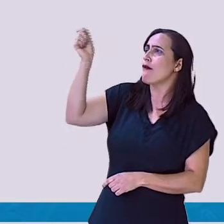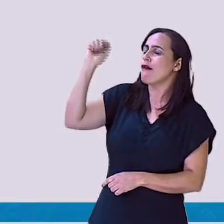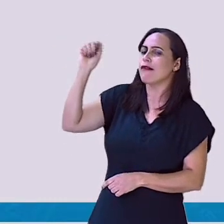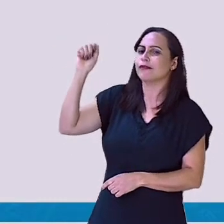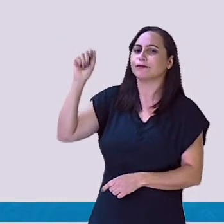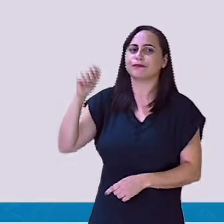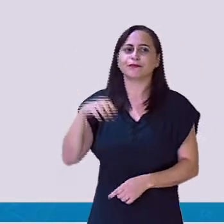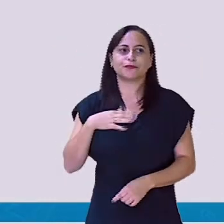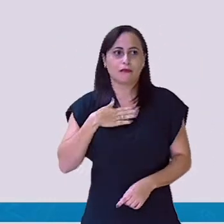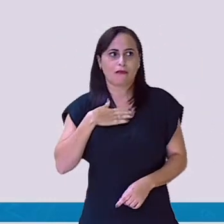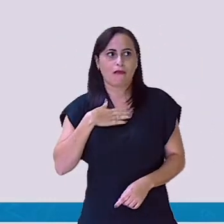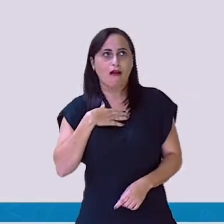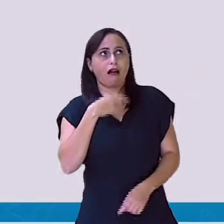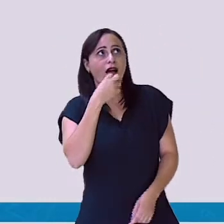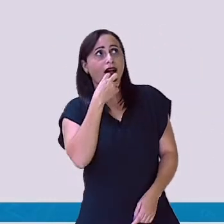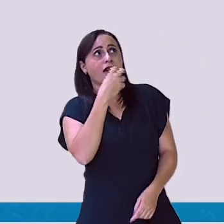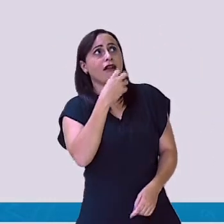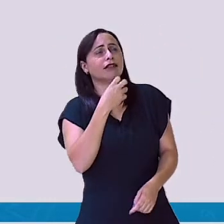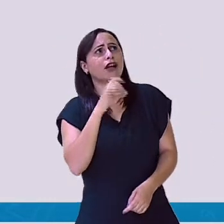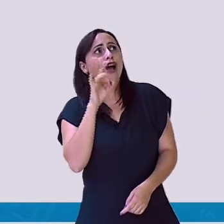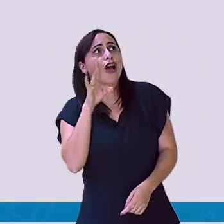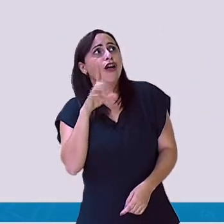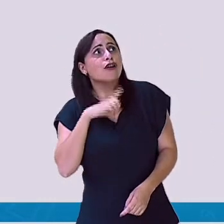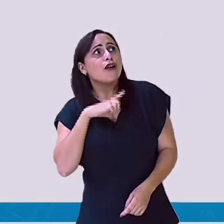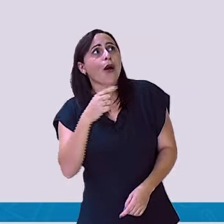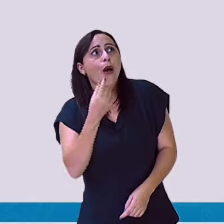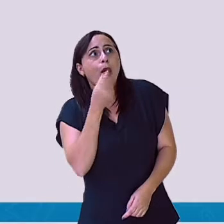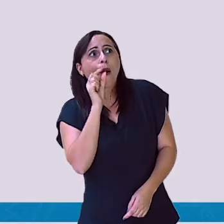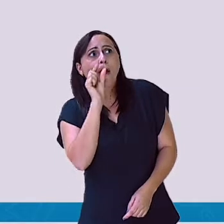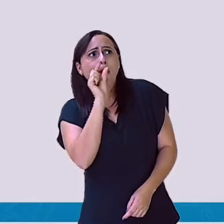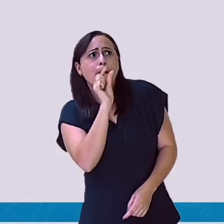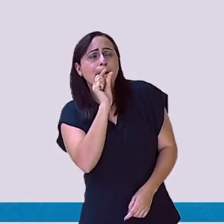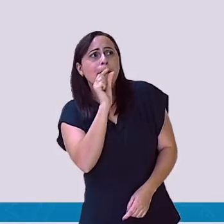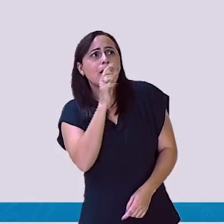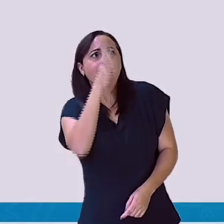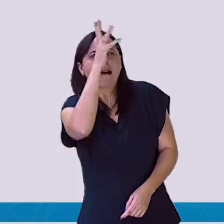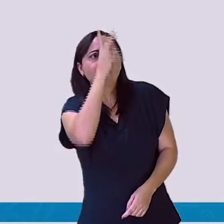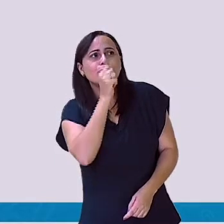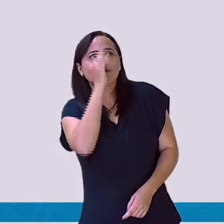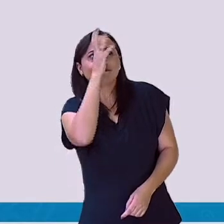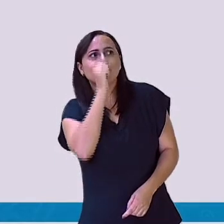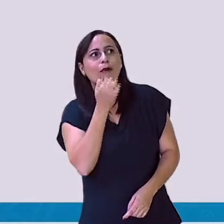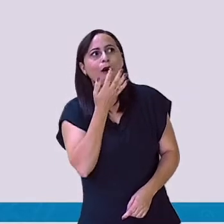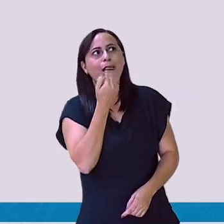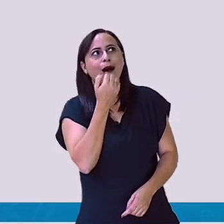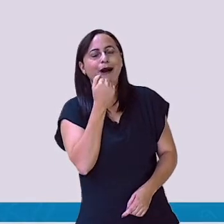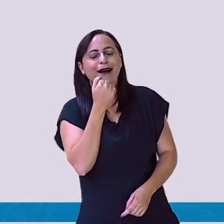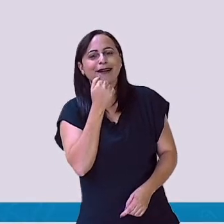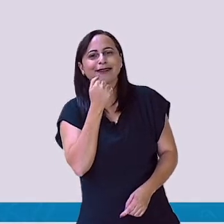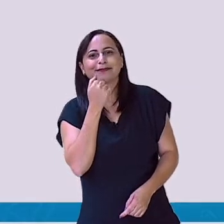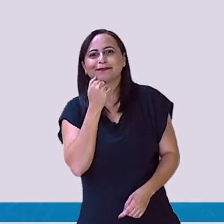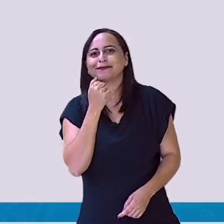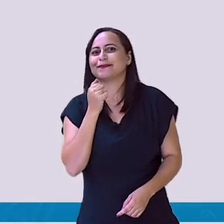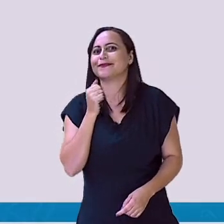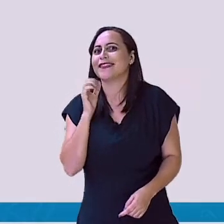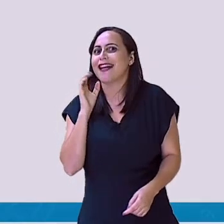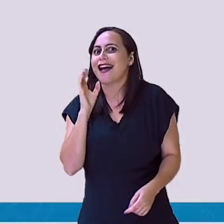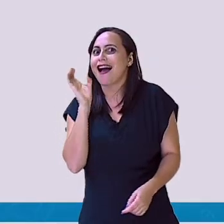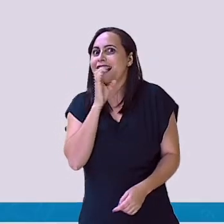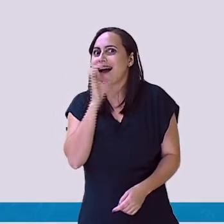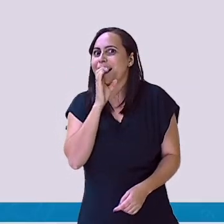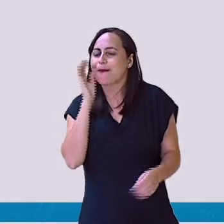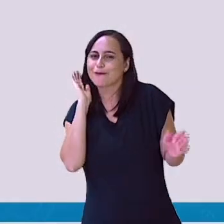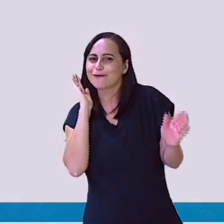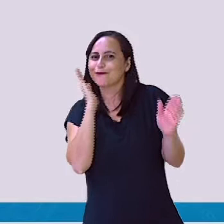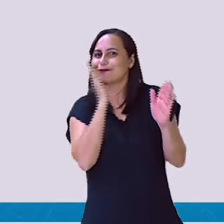tem um pedaço de frango para o jantar. E comecei a correr. Nelson, então, começou a recolher